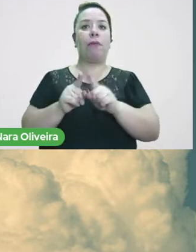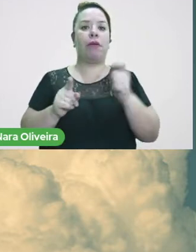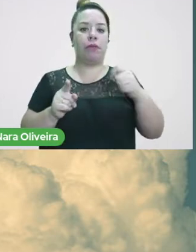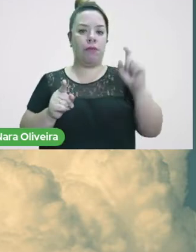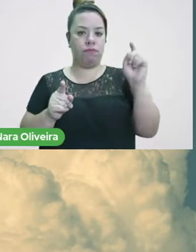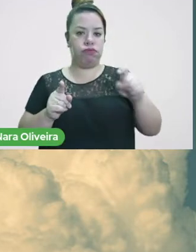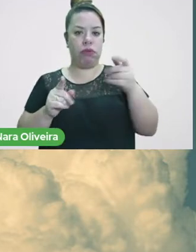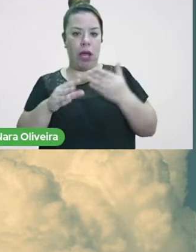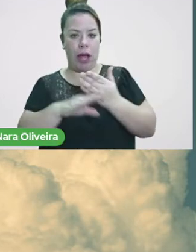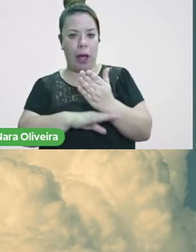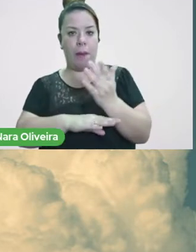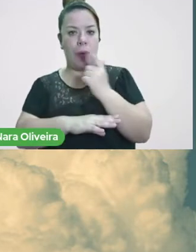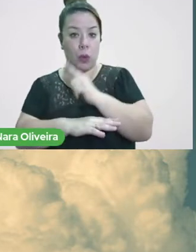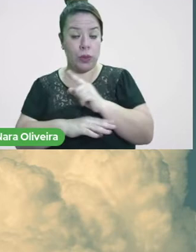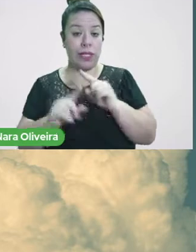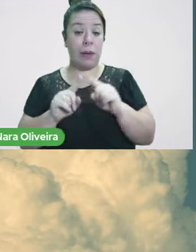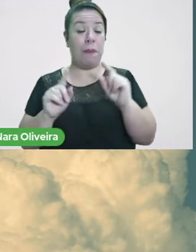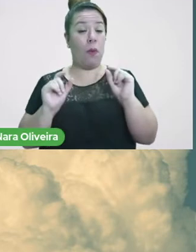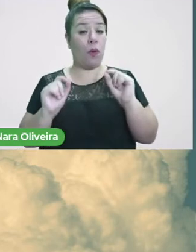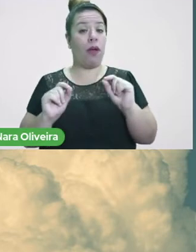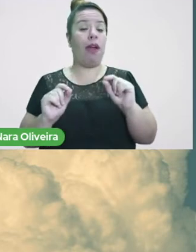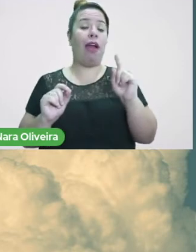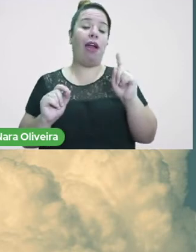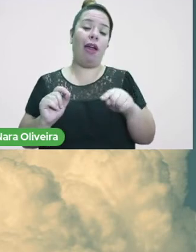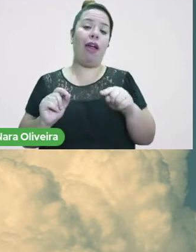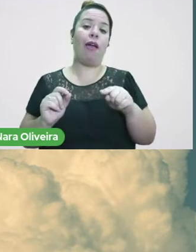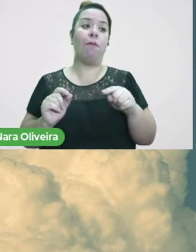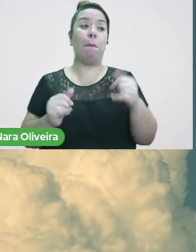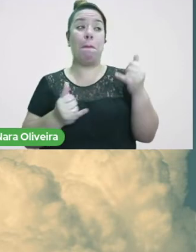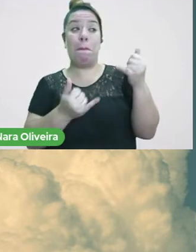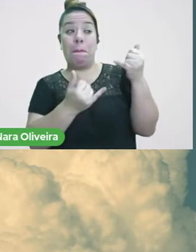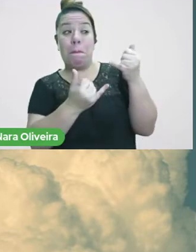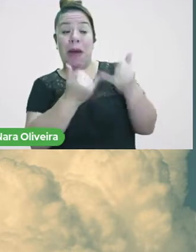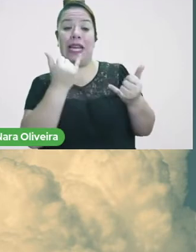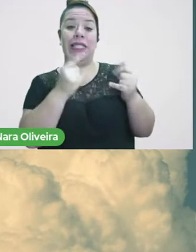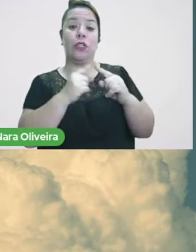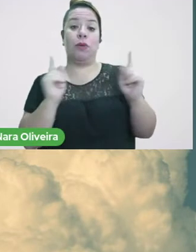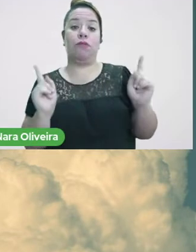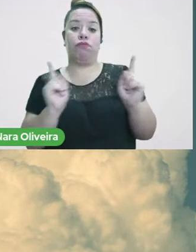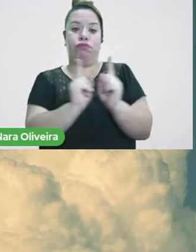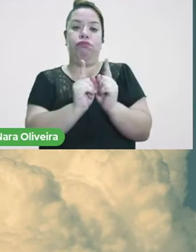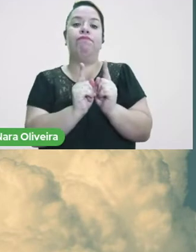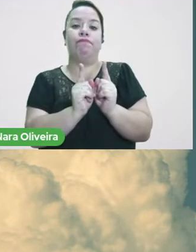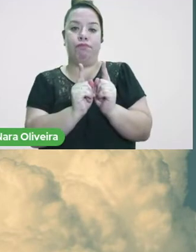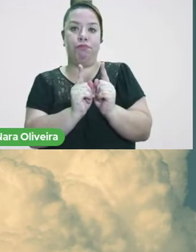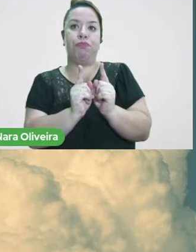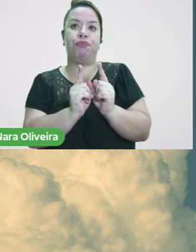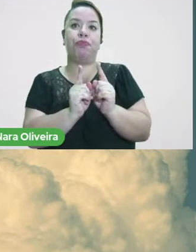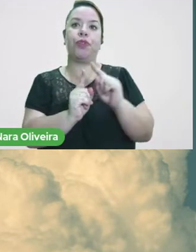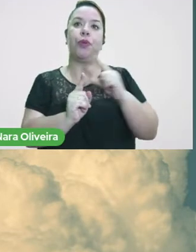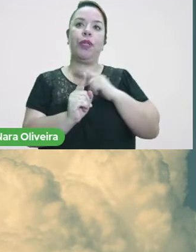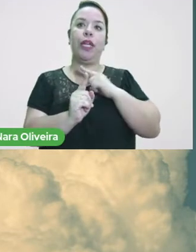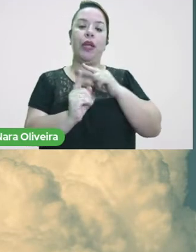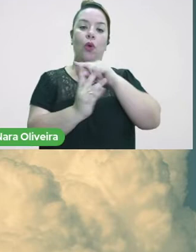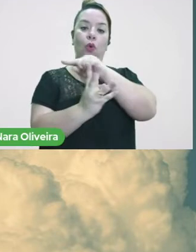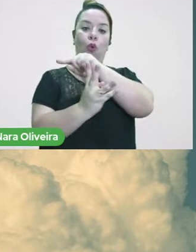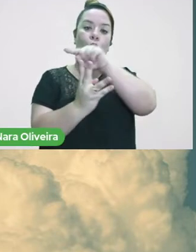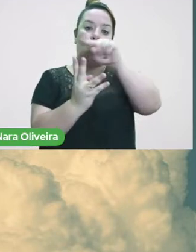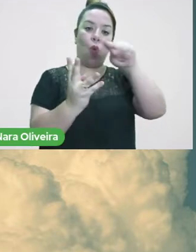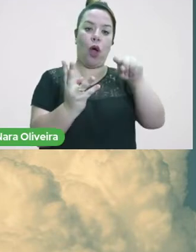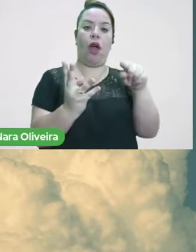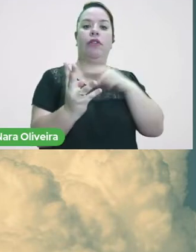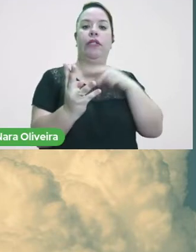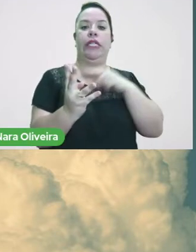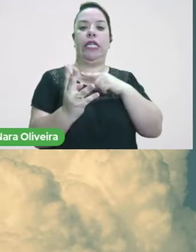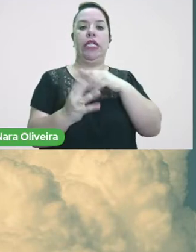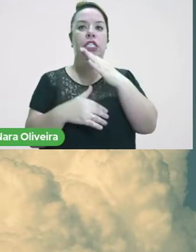É basicamente a mesma coisa, só que um pouco menor. Então, esses 4 estágios aqui, desenvolvimento, code review, deploy